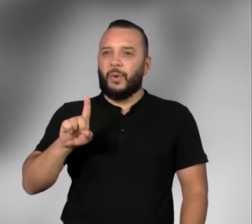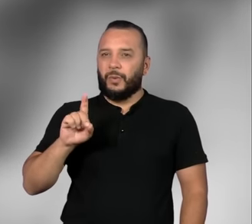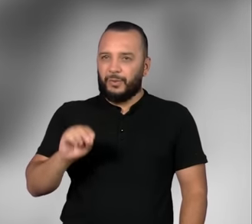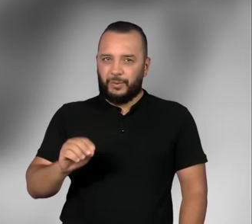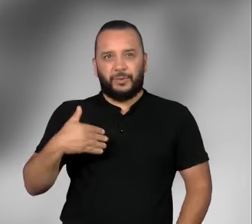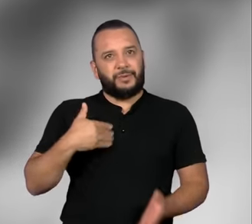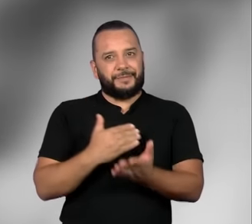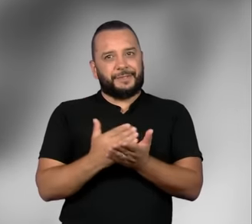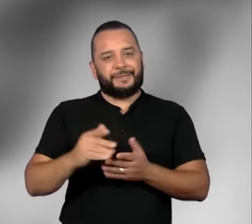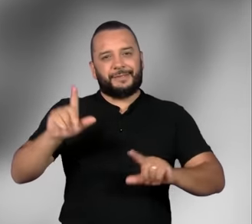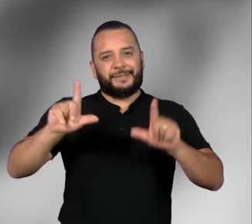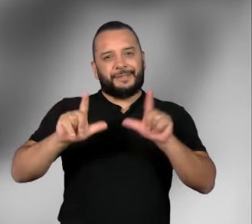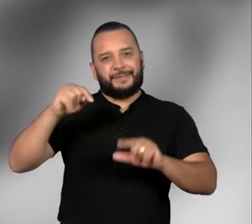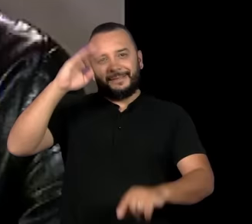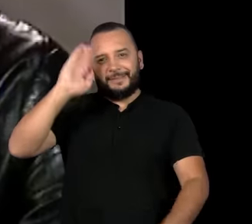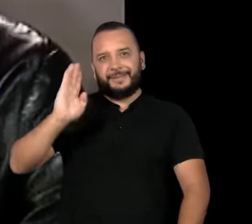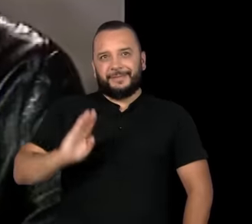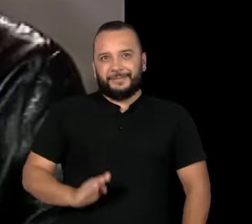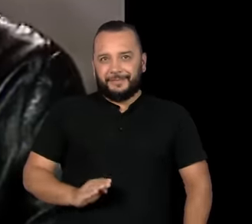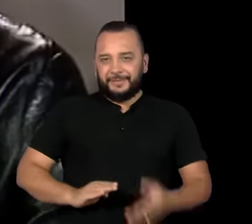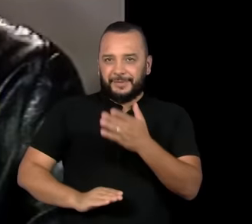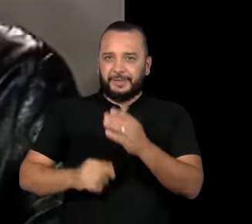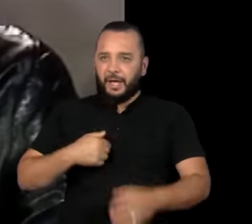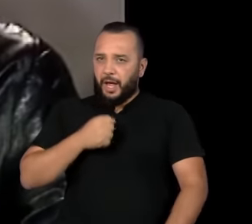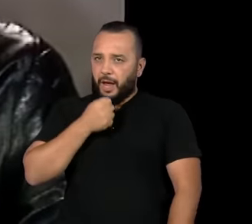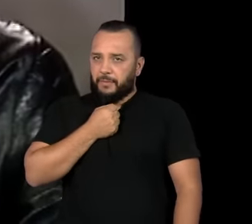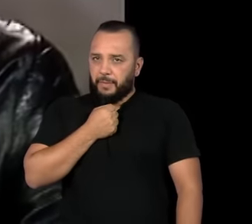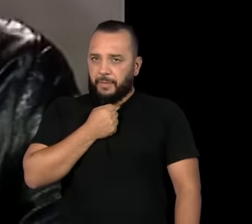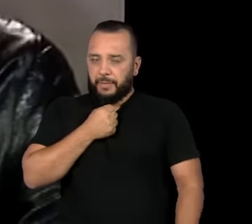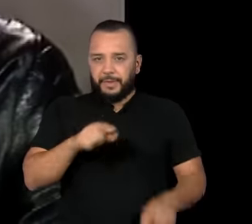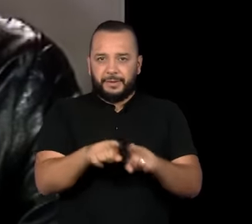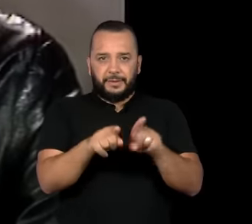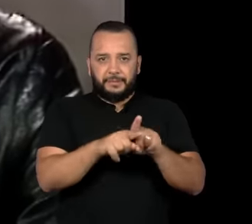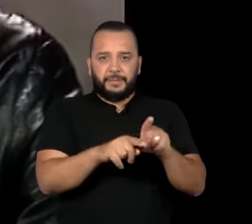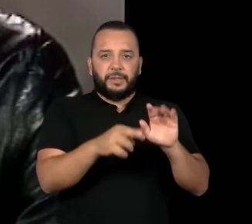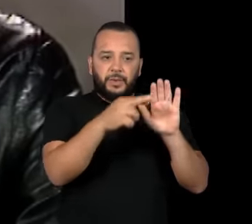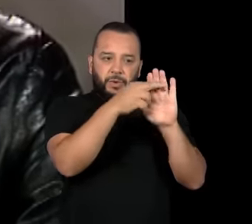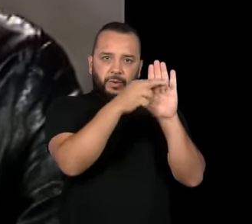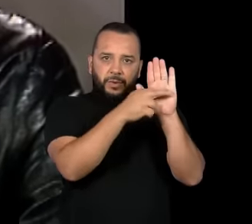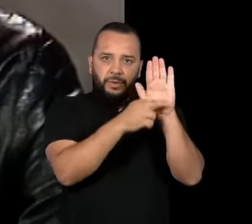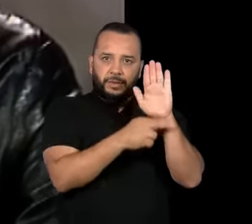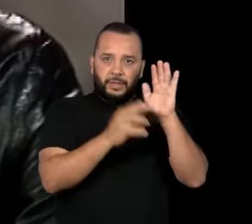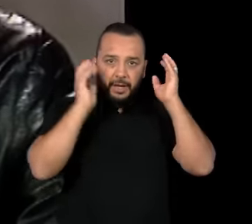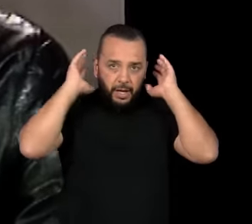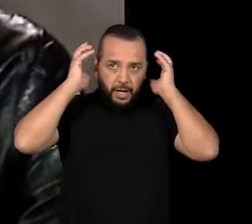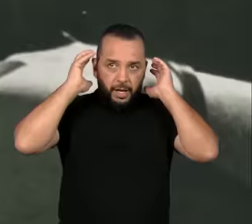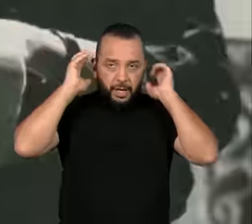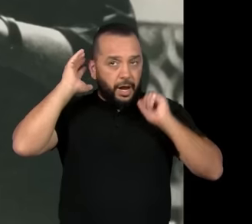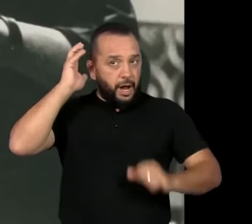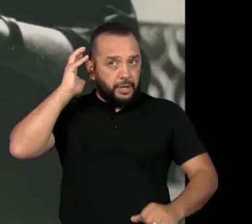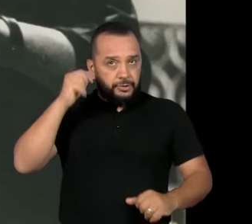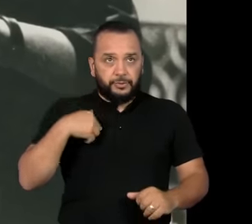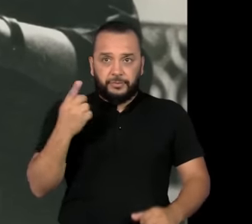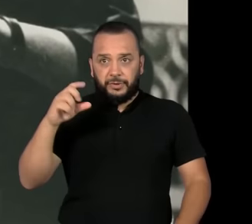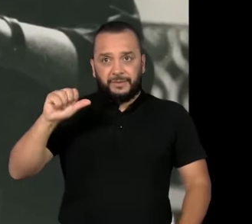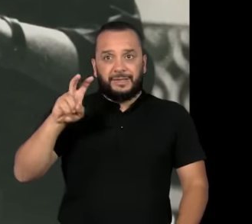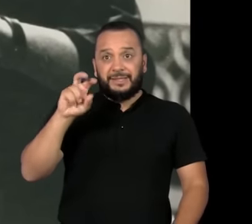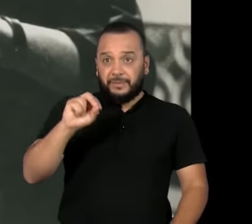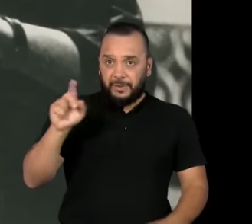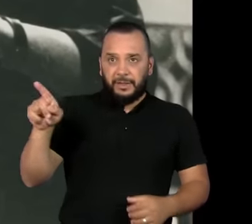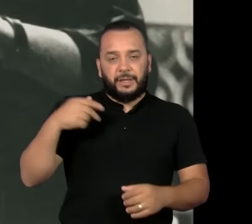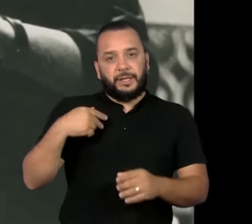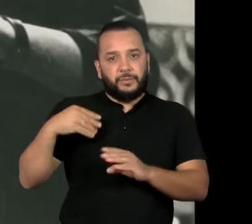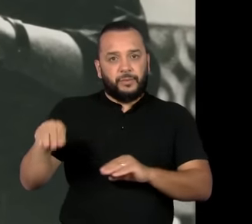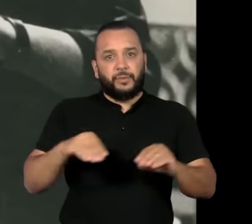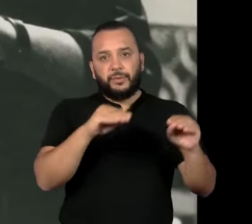da televisão brasileira, ex-locutor e roteirista de rádio. No final dos anos 50, Vietri foi para a